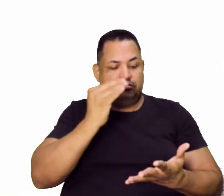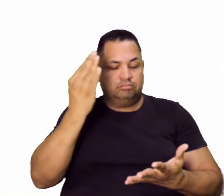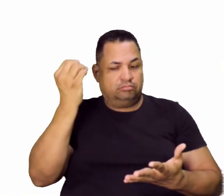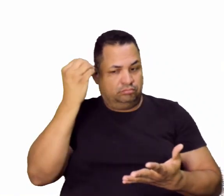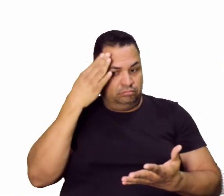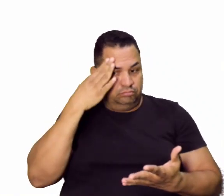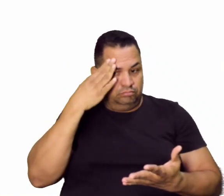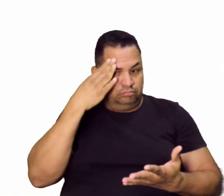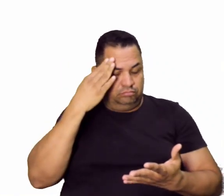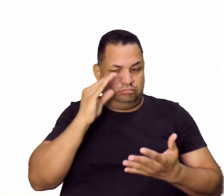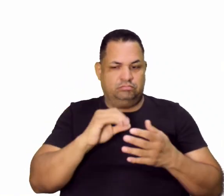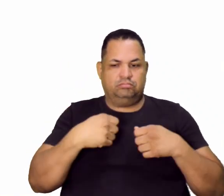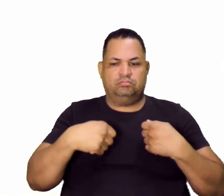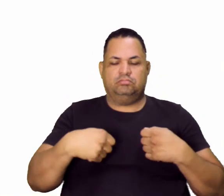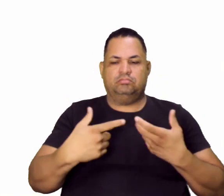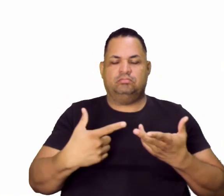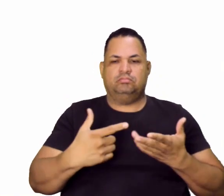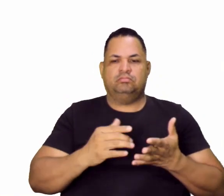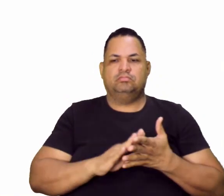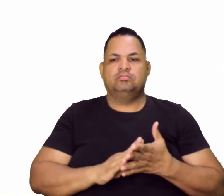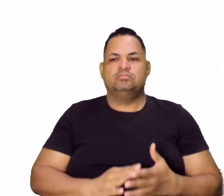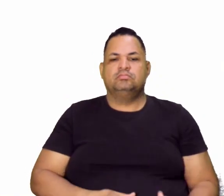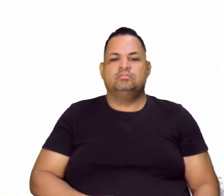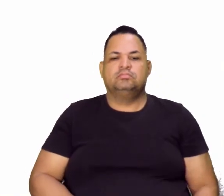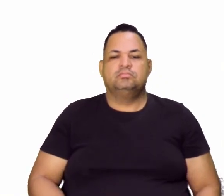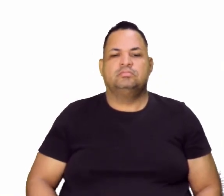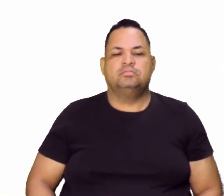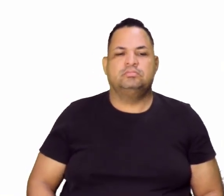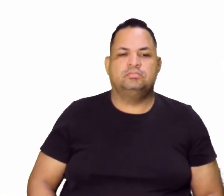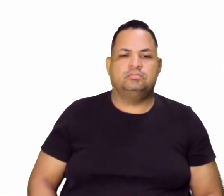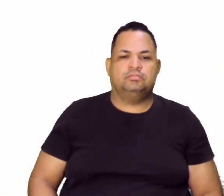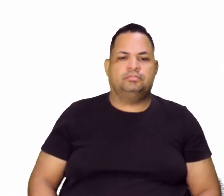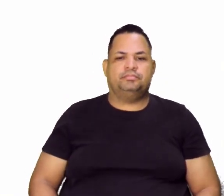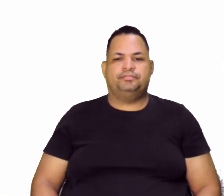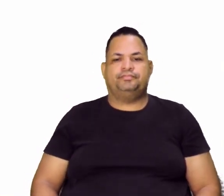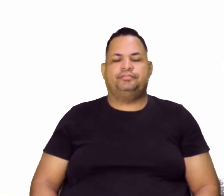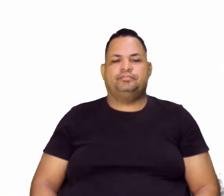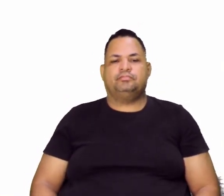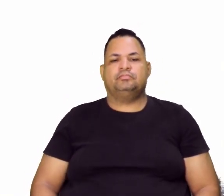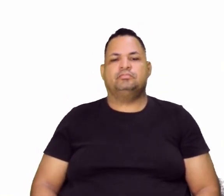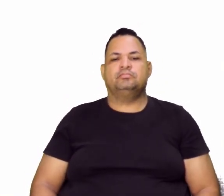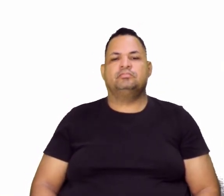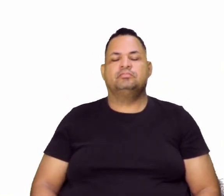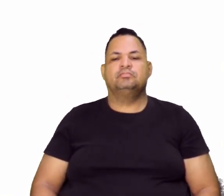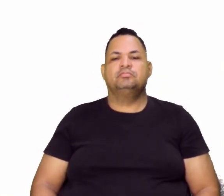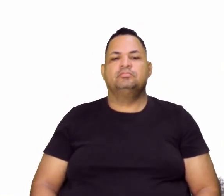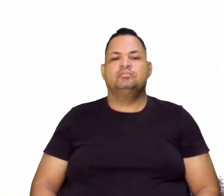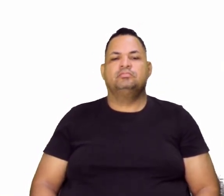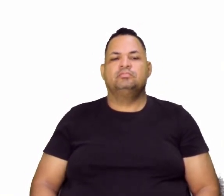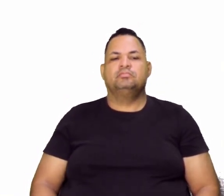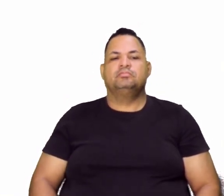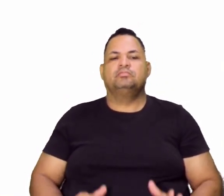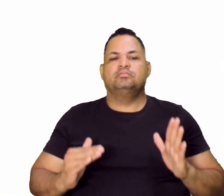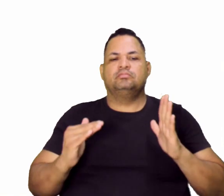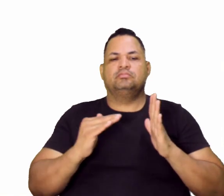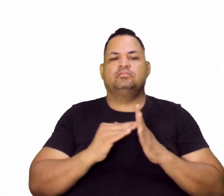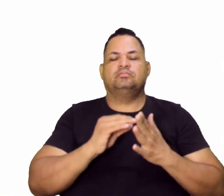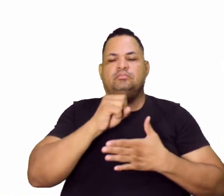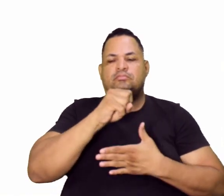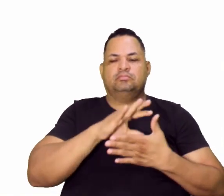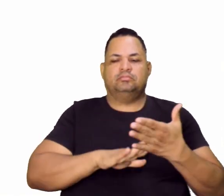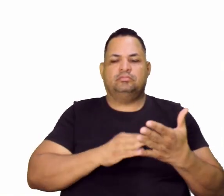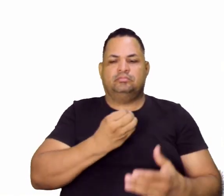né, ali uma interpretação mais aprofundada. Última questão,